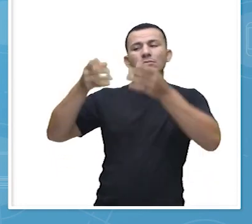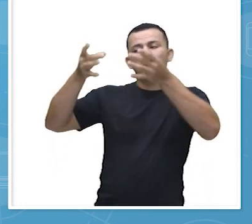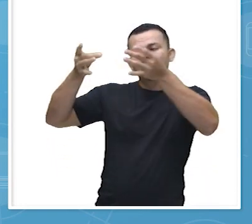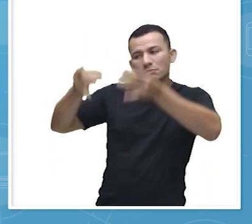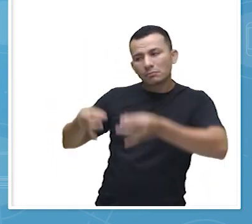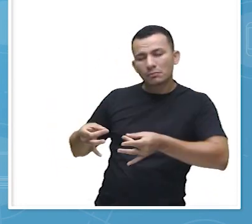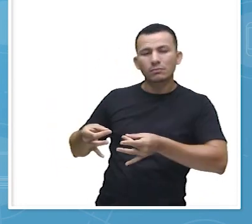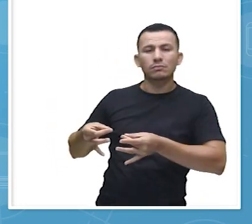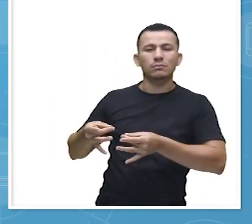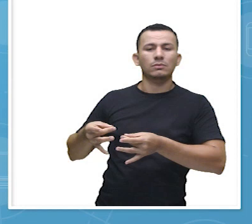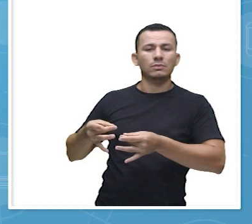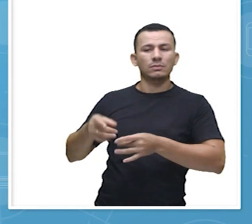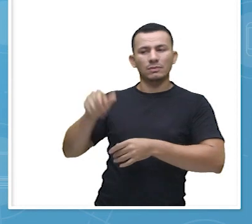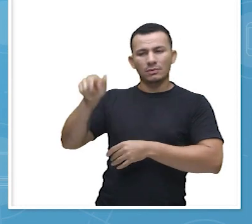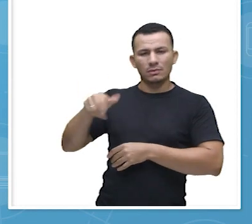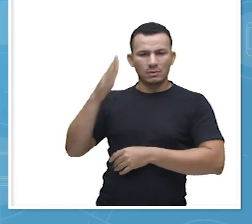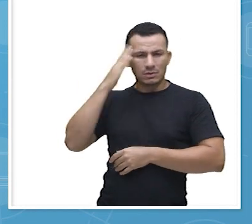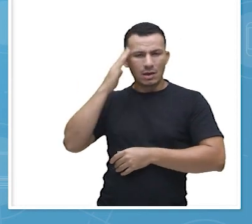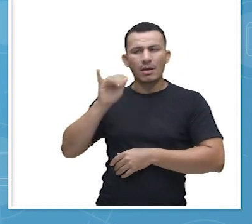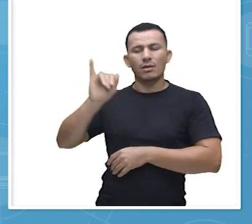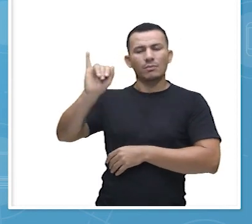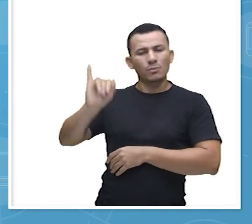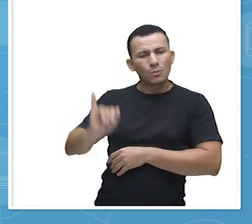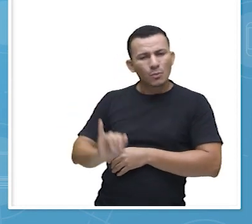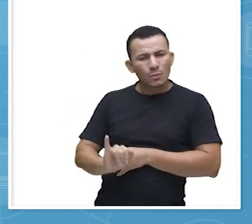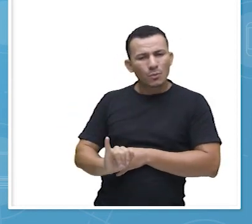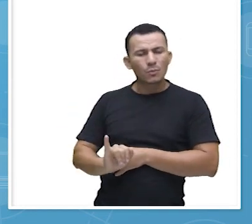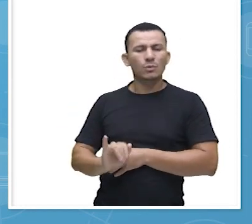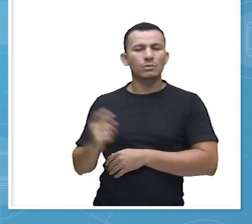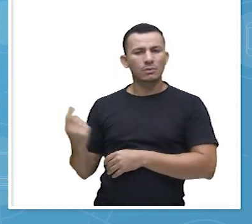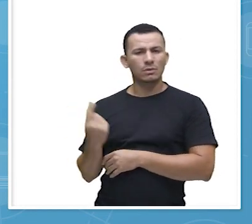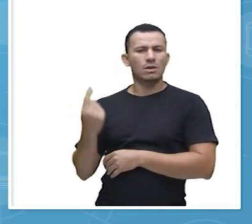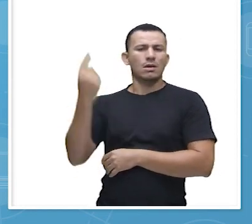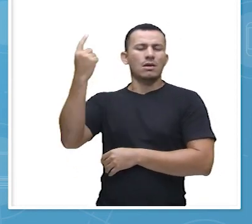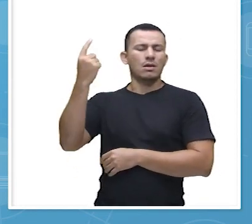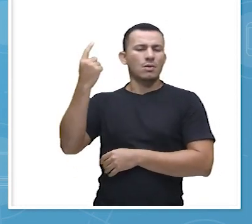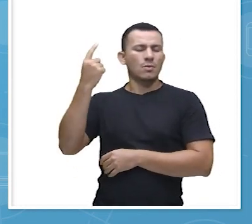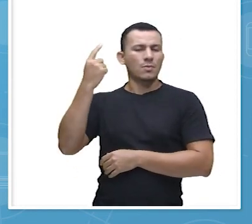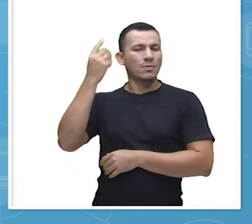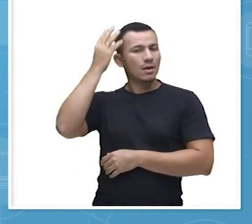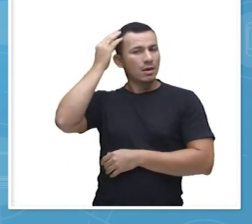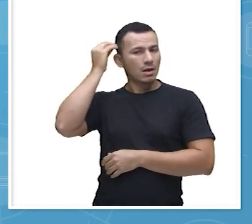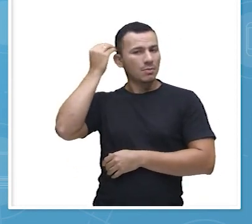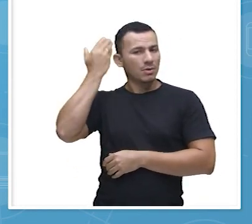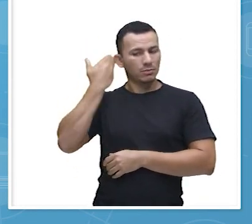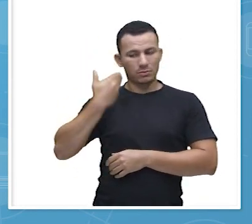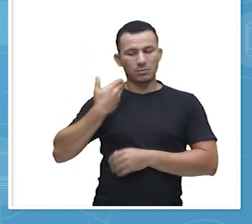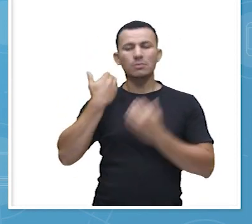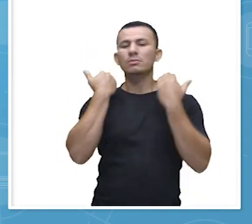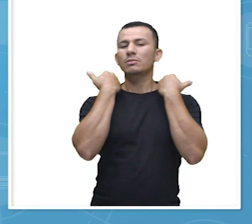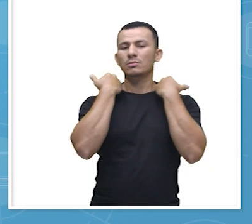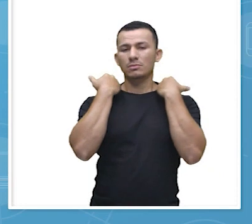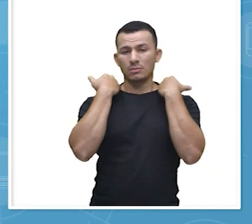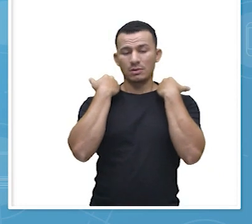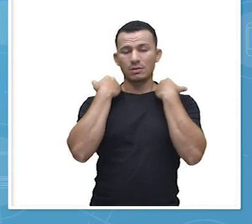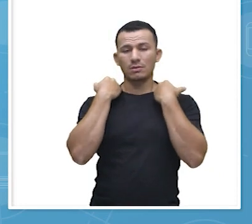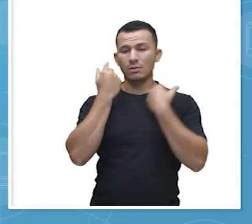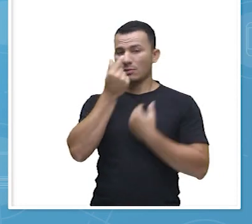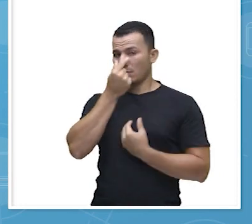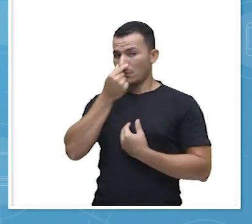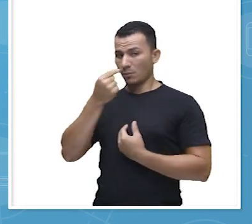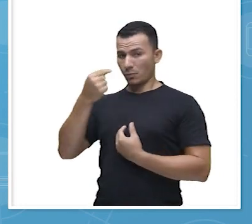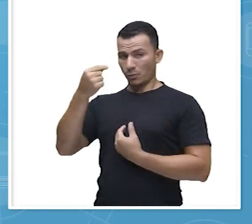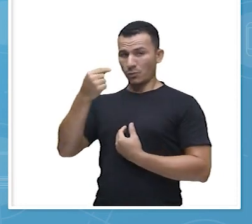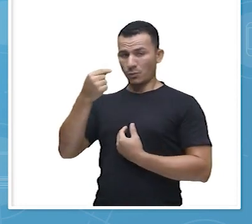ela é magra, era no caso, alta, tinha cabelos pretos, curtos, o nariz fino e o